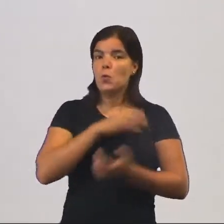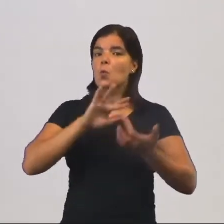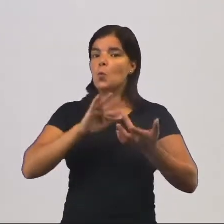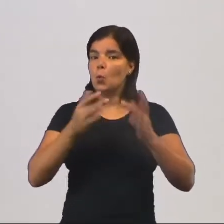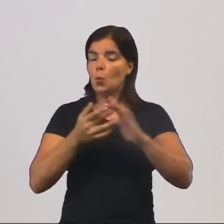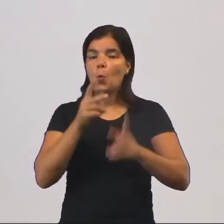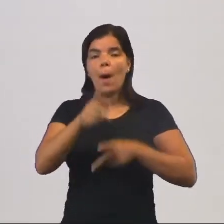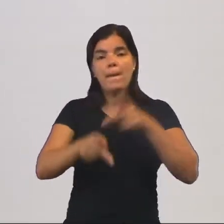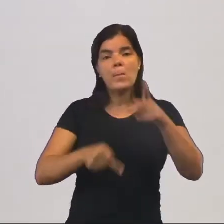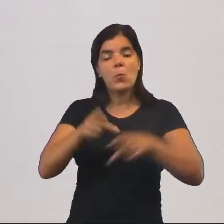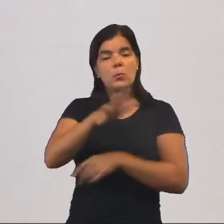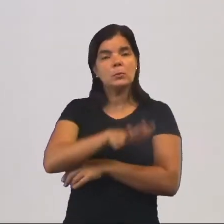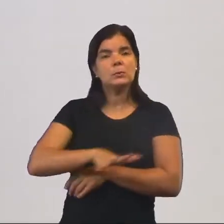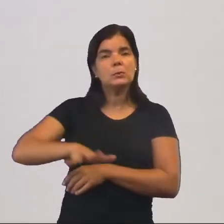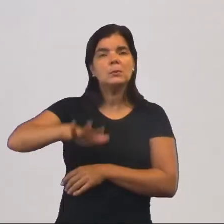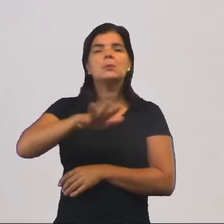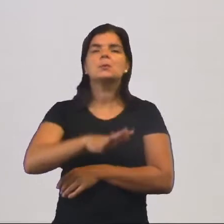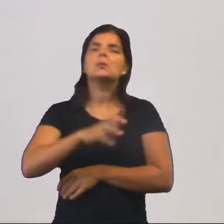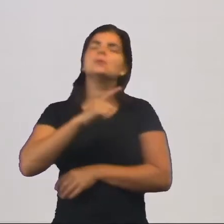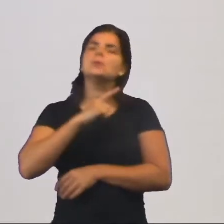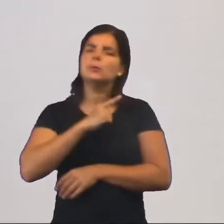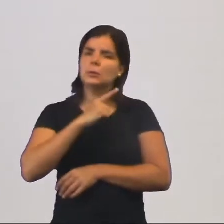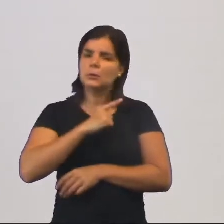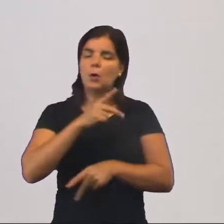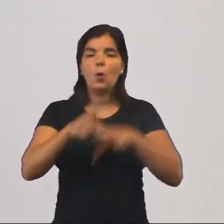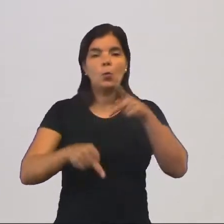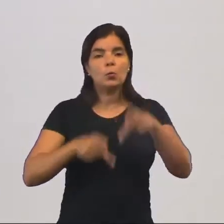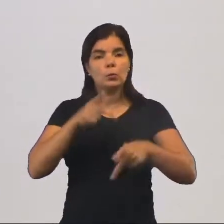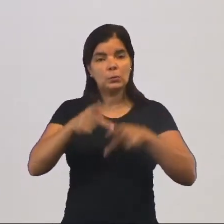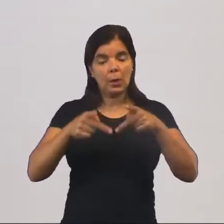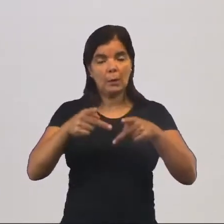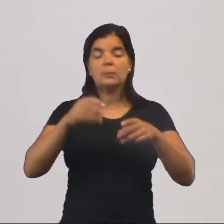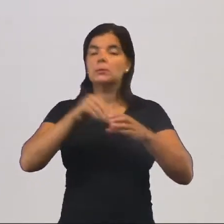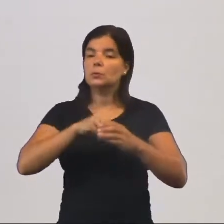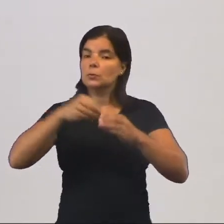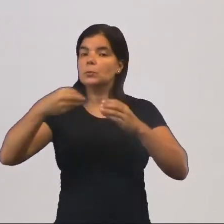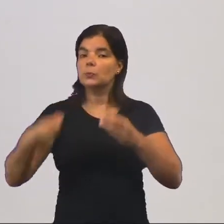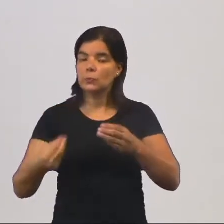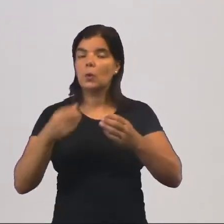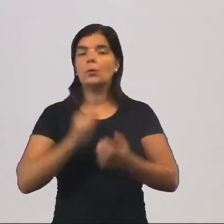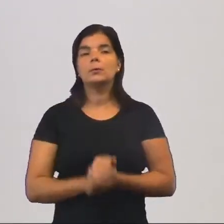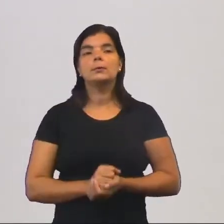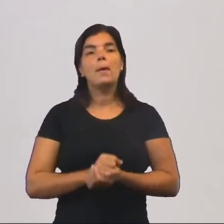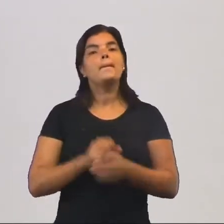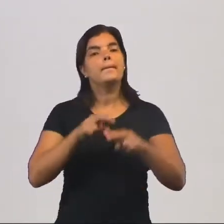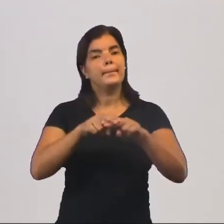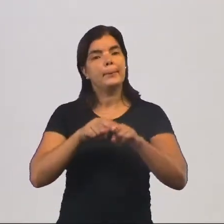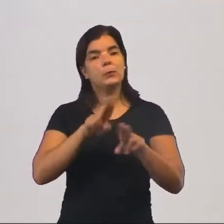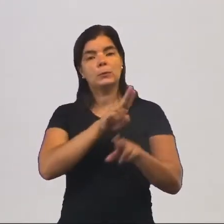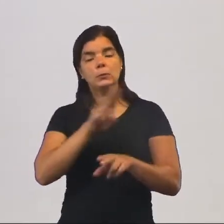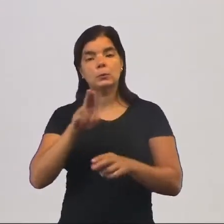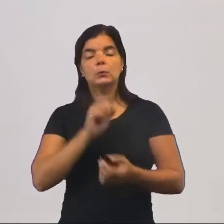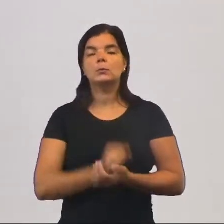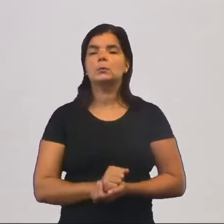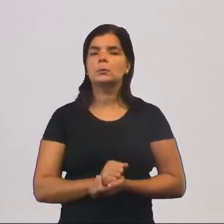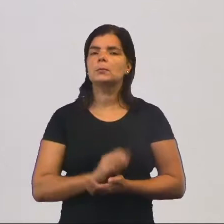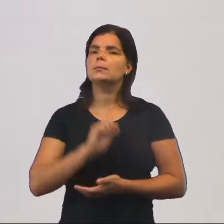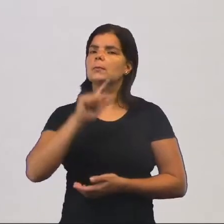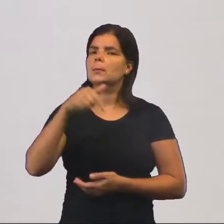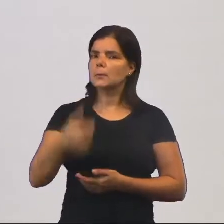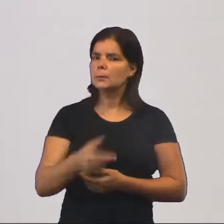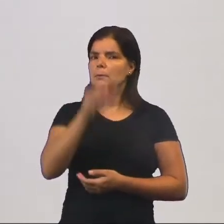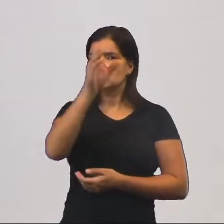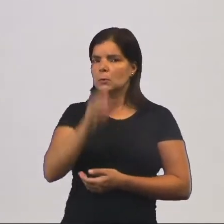contato com a população em geral, que tinham contato com a população secular. Por isso é esse nome. E apesar da